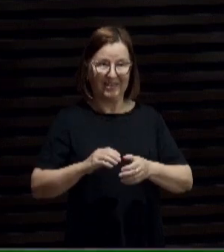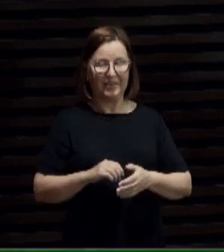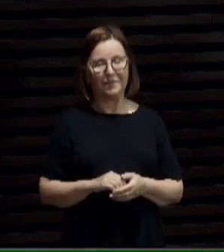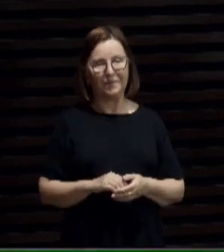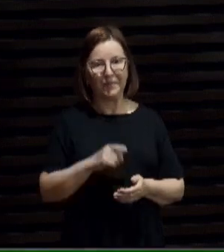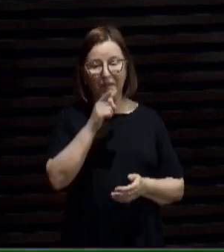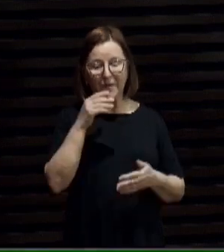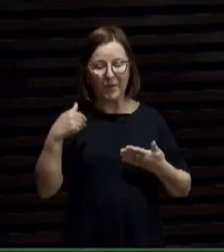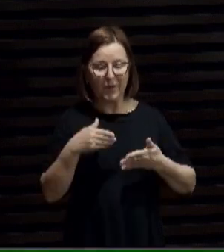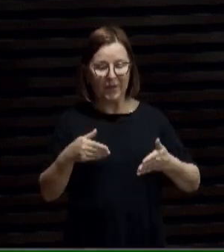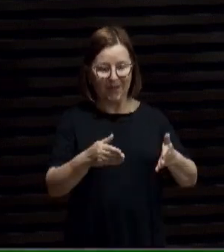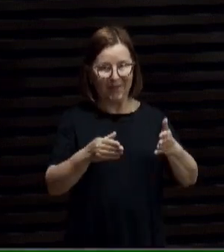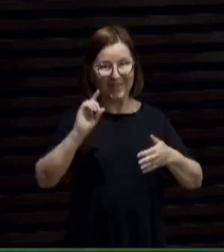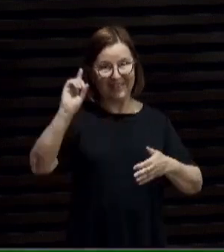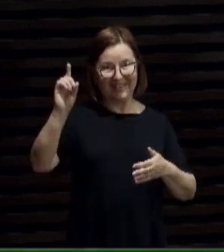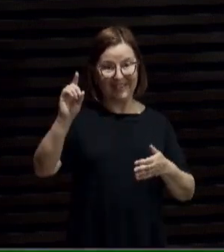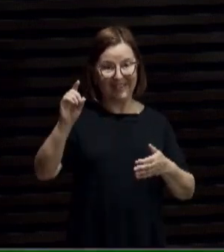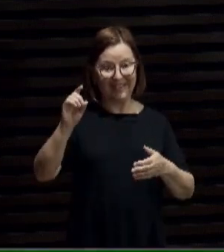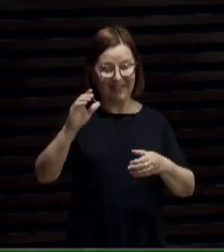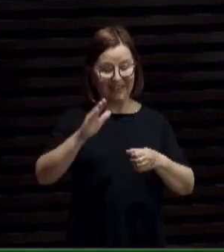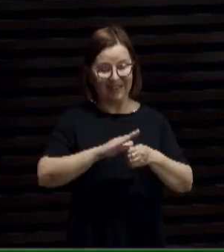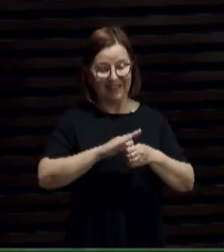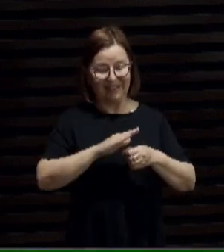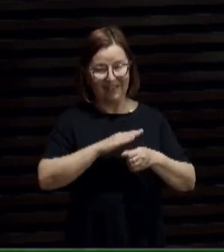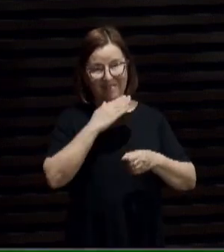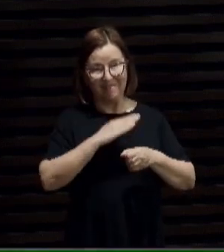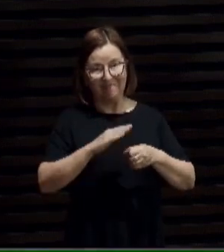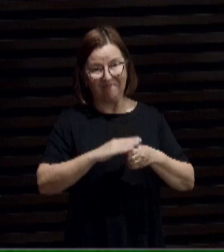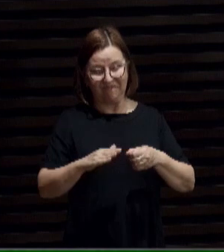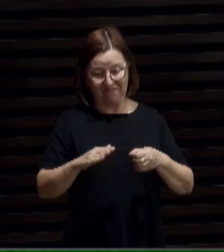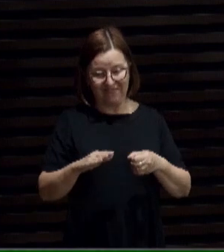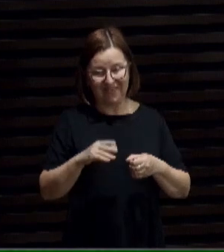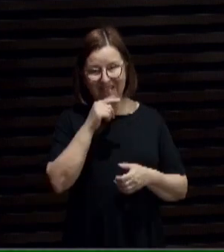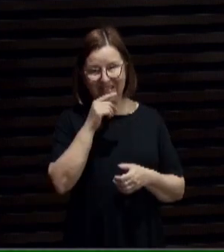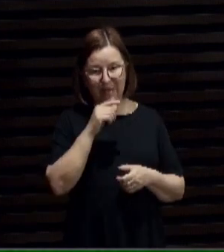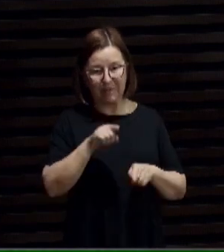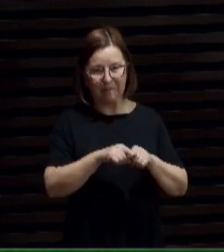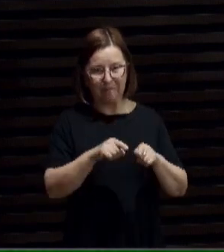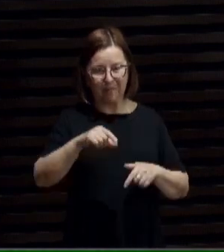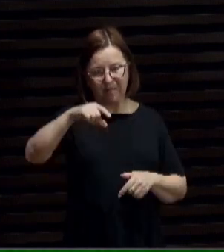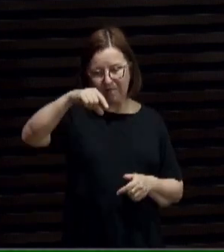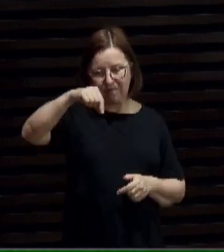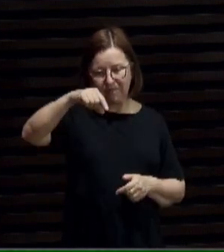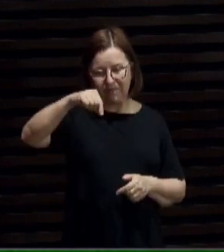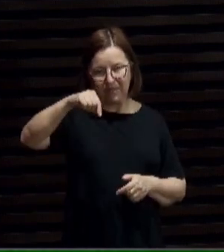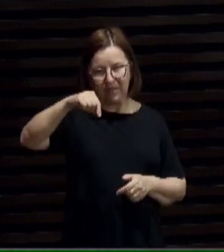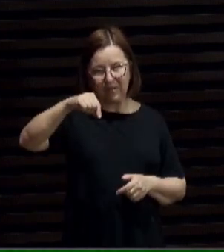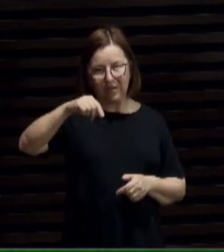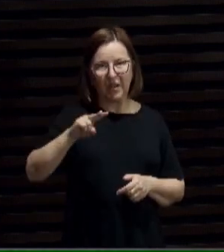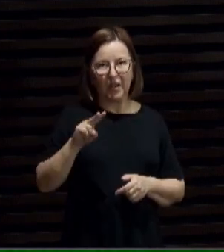Deus está cheio de água, mas nenhuma gota desse rio jorrará de